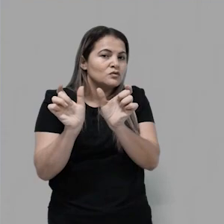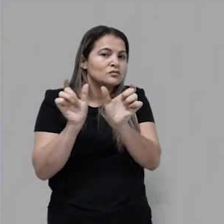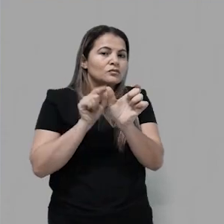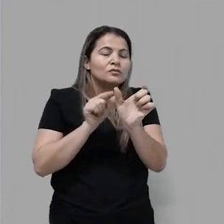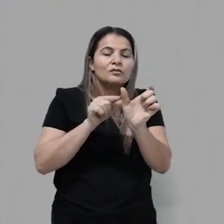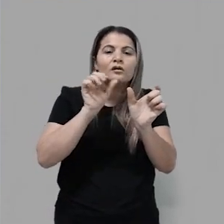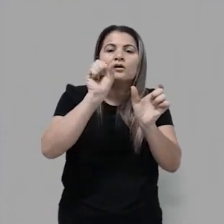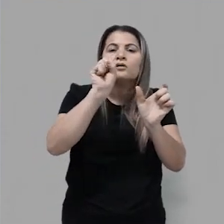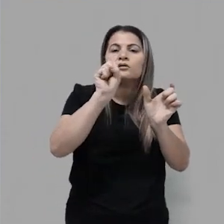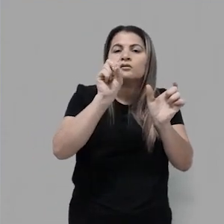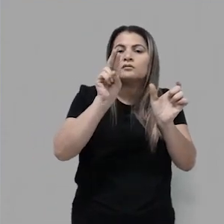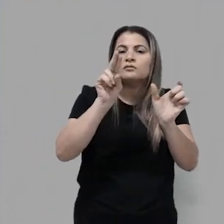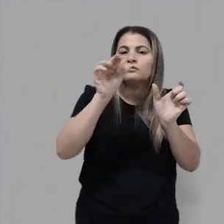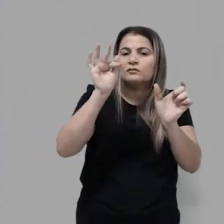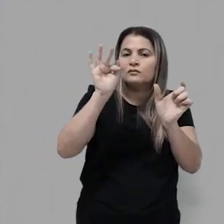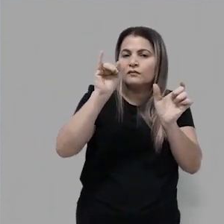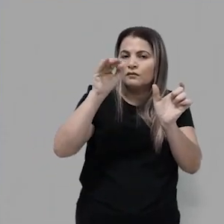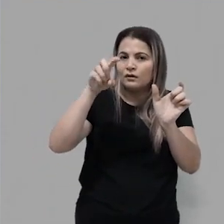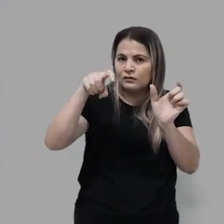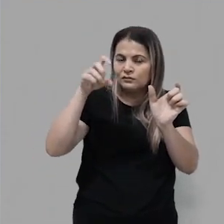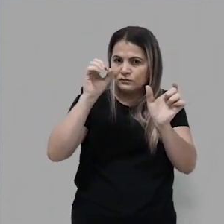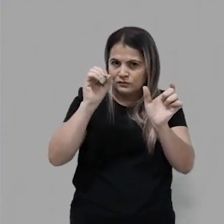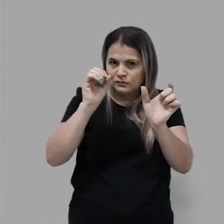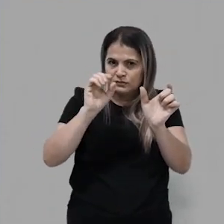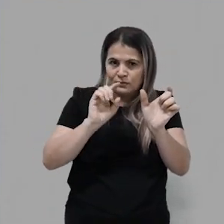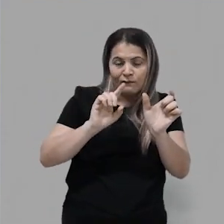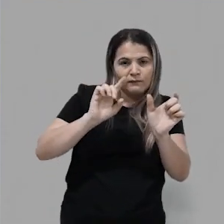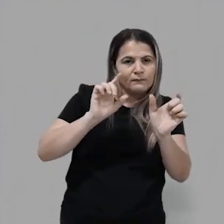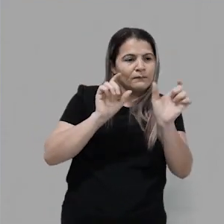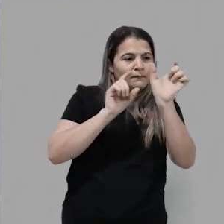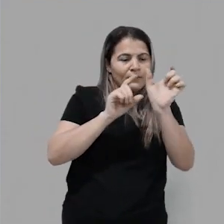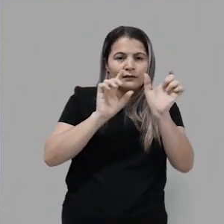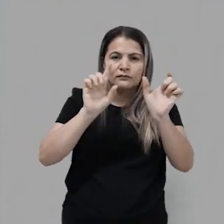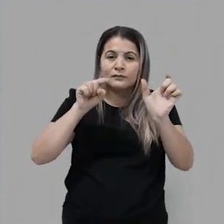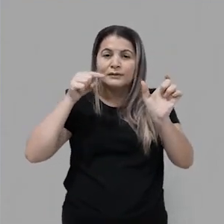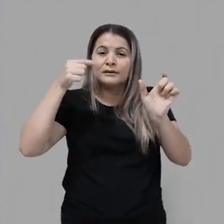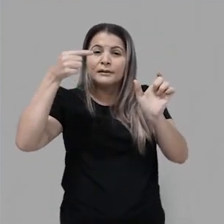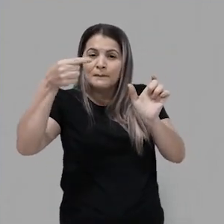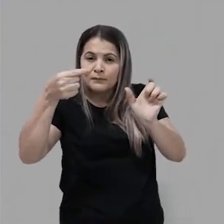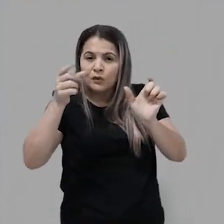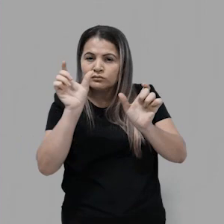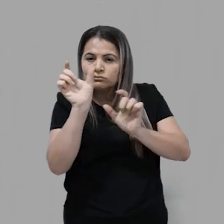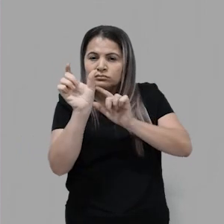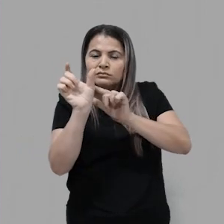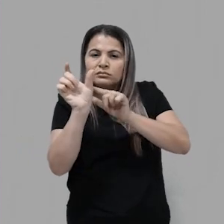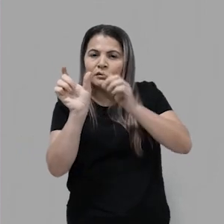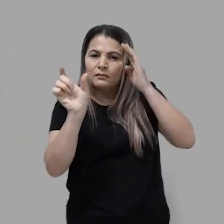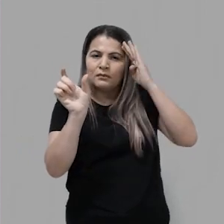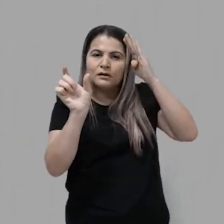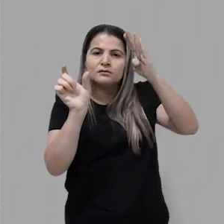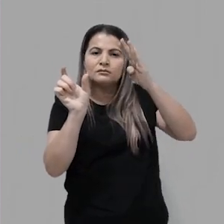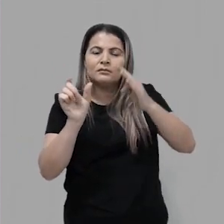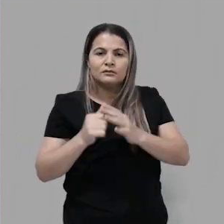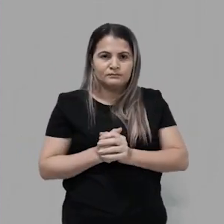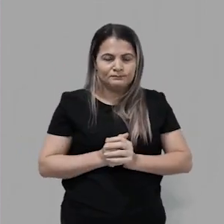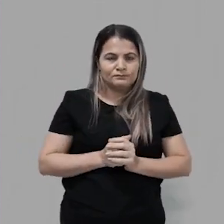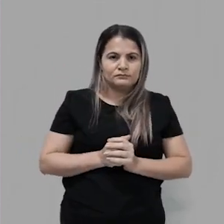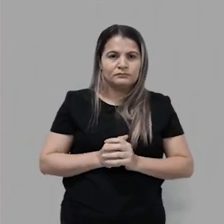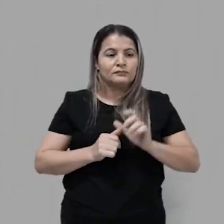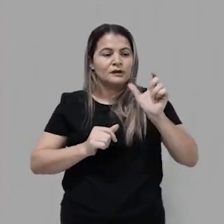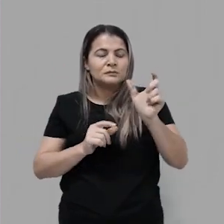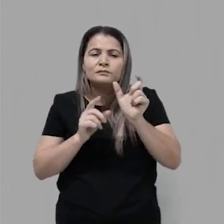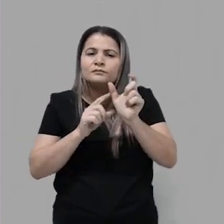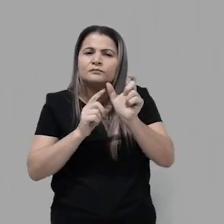radical, depois de um radical, que é a parte base da palavra, a raiz da palavra. E esses sufixos, eles